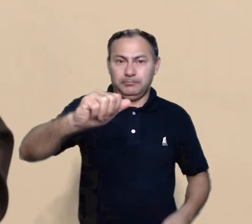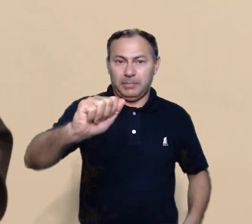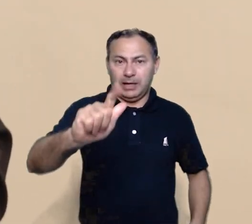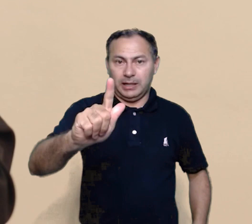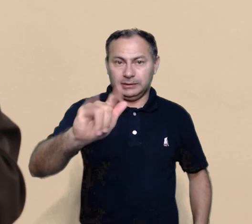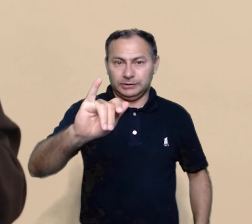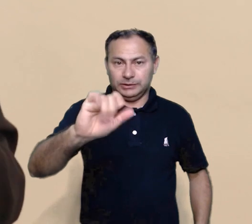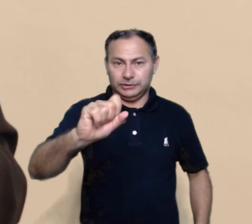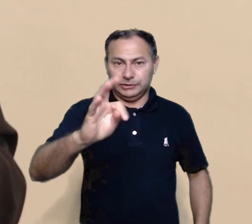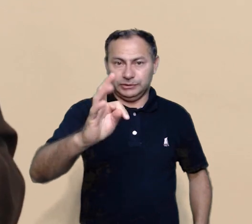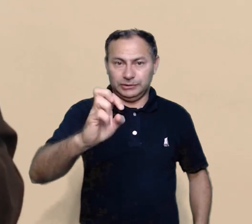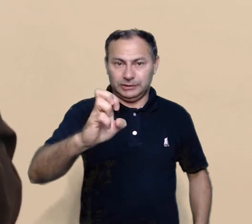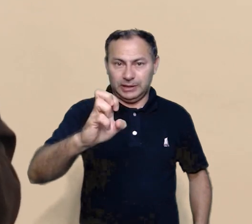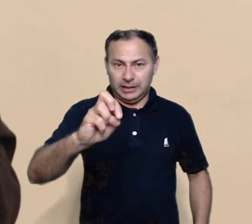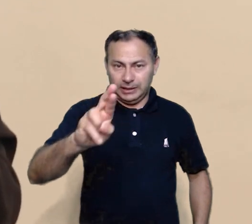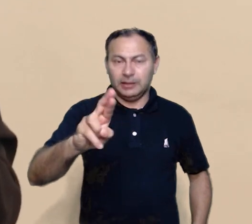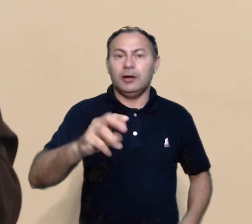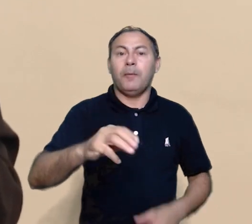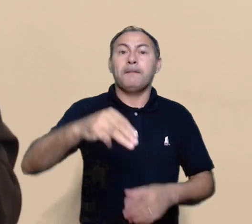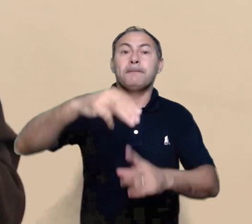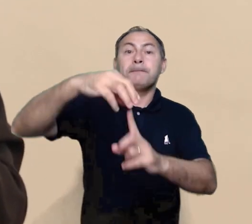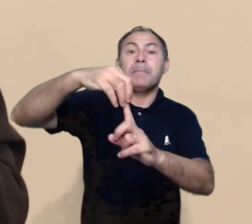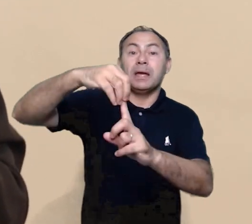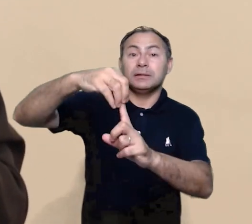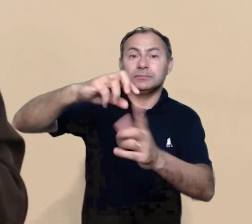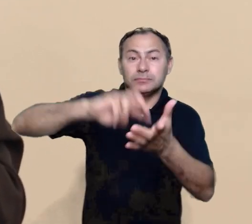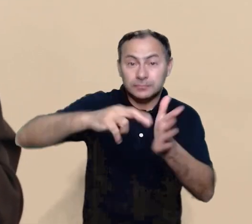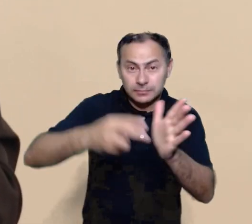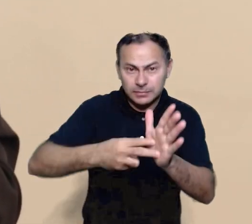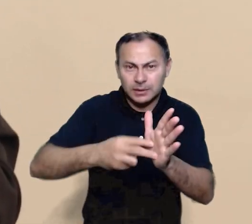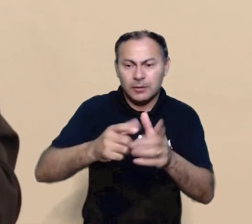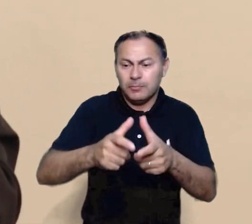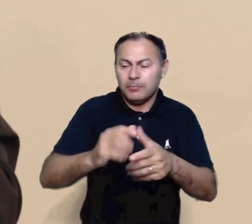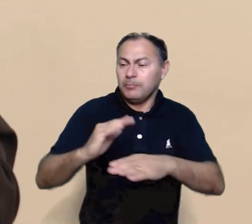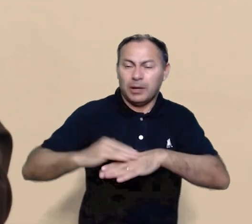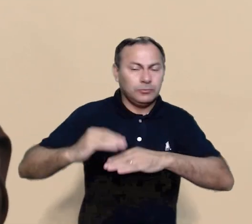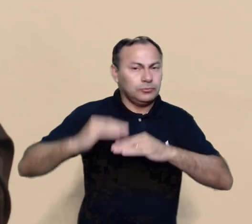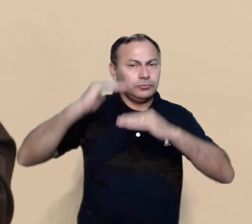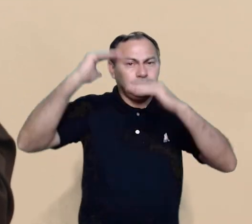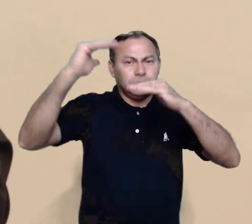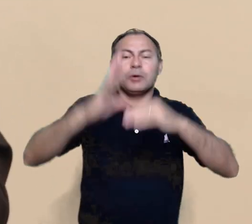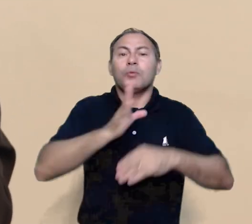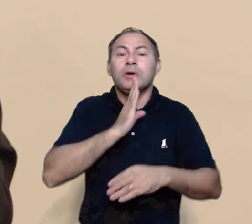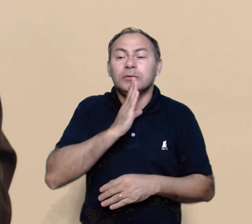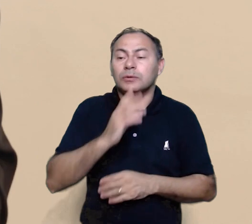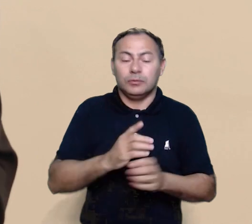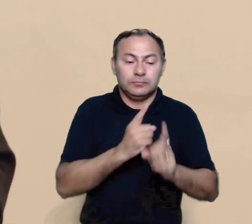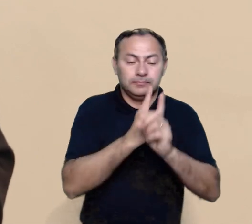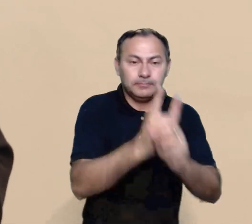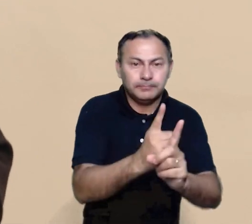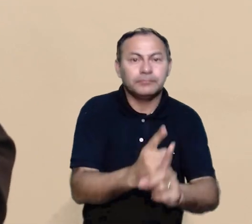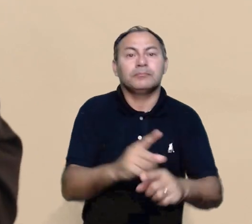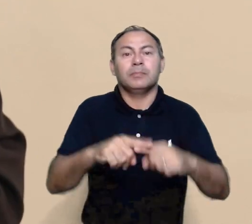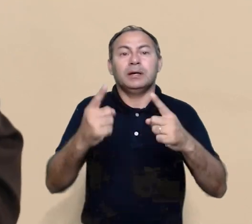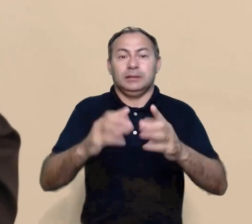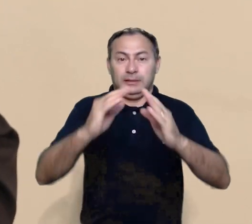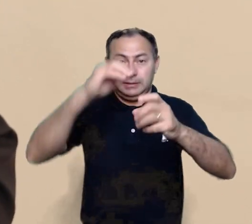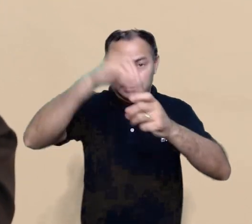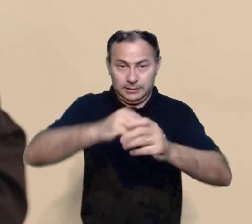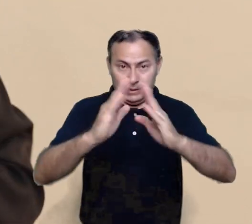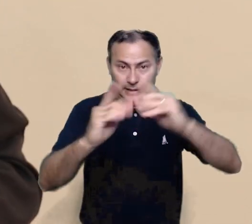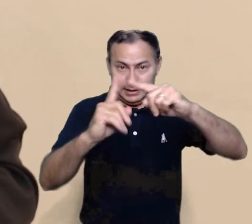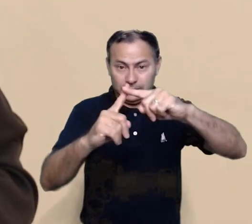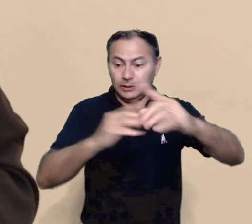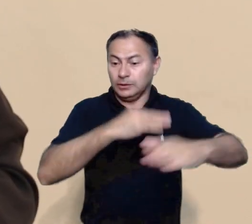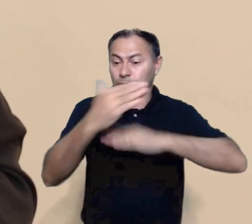isso o Magister é o mestre o mestre supõe-se que seja eh maior em idade ou em conhecimento que o discípulo Porém